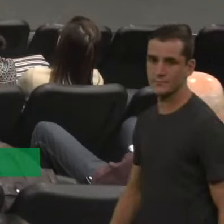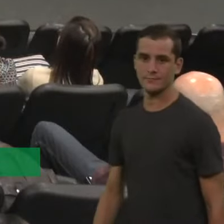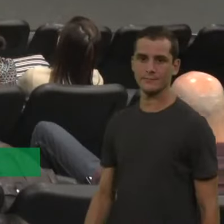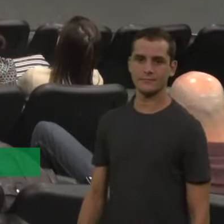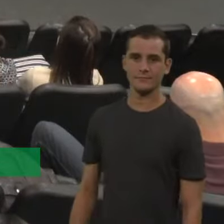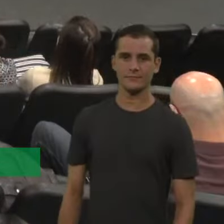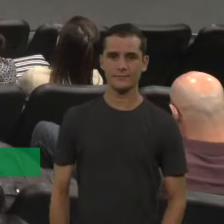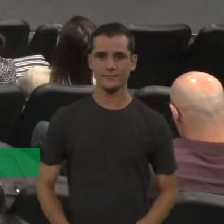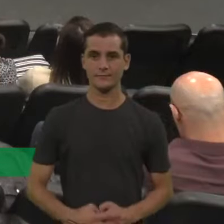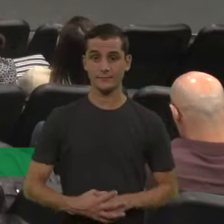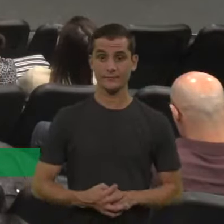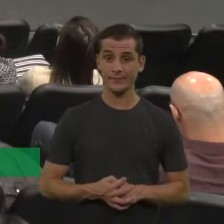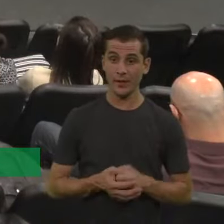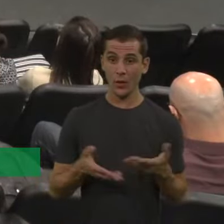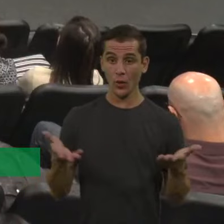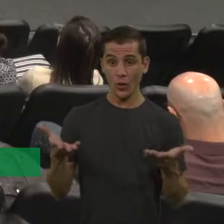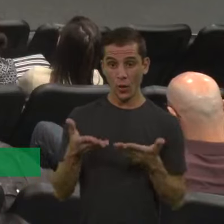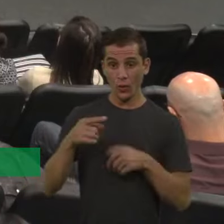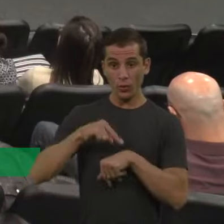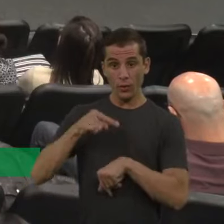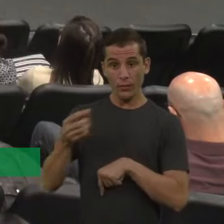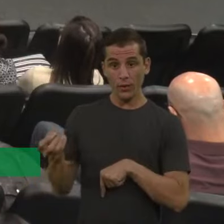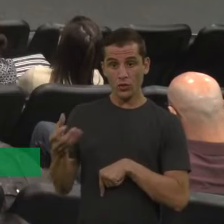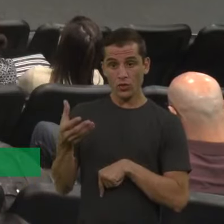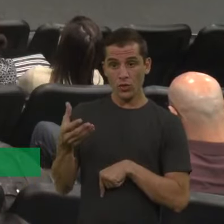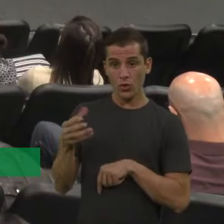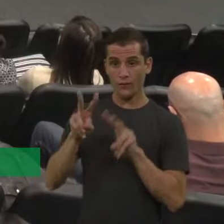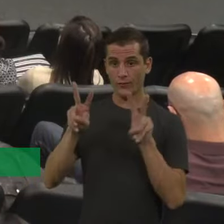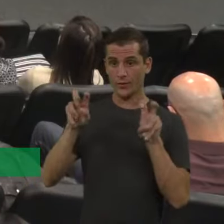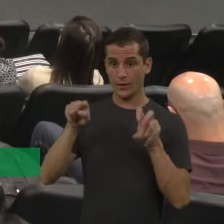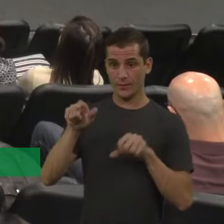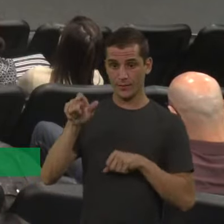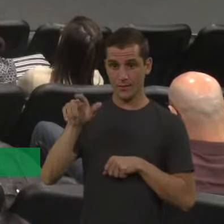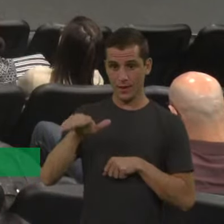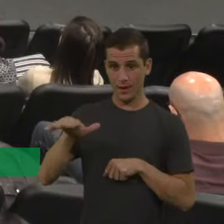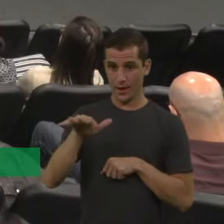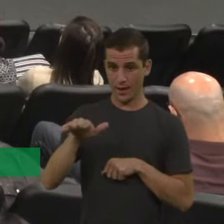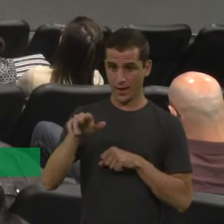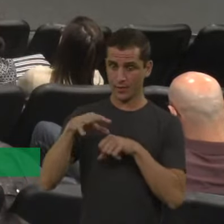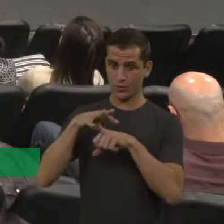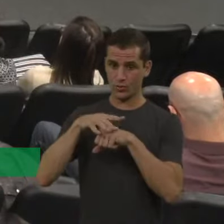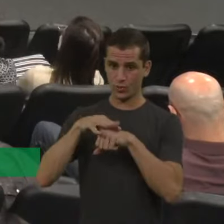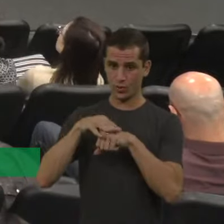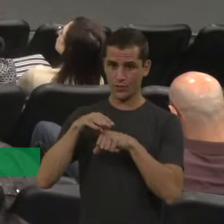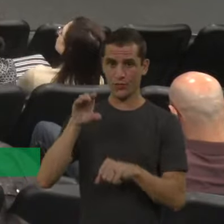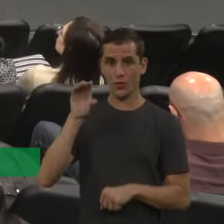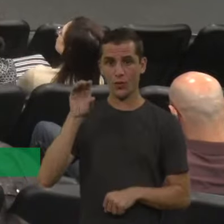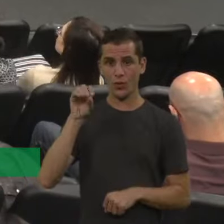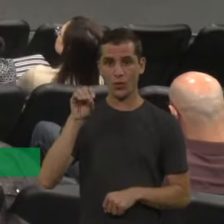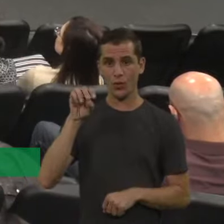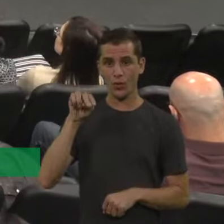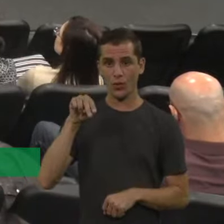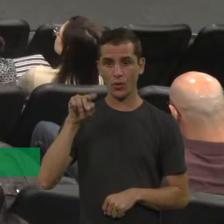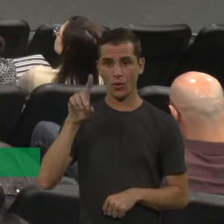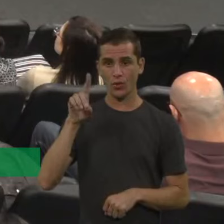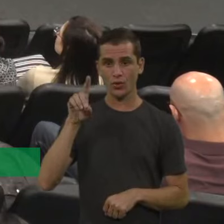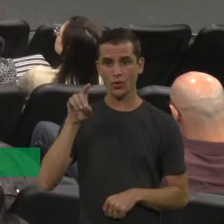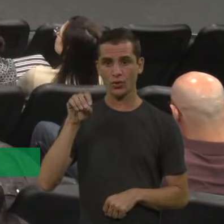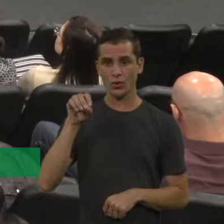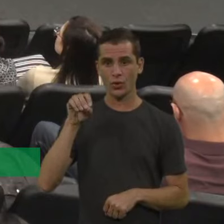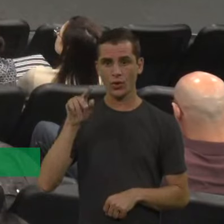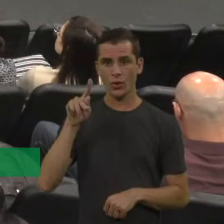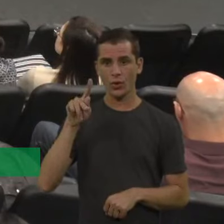momento que nós estamos vivendo para a achondroplasia e a perspectiva agora da gente poder usar logo após o